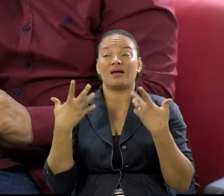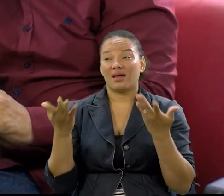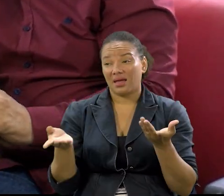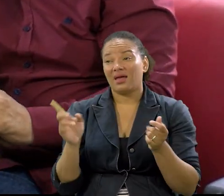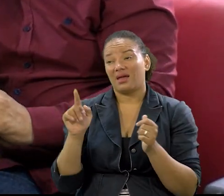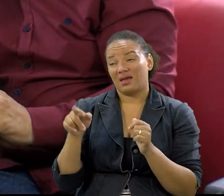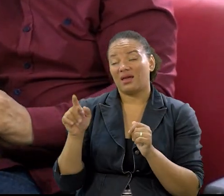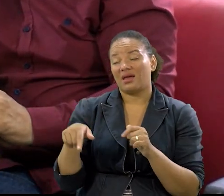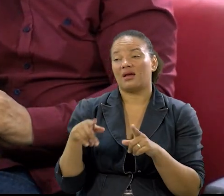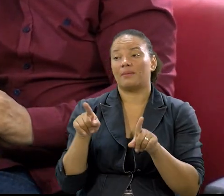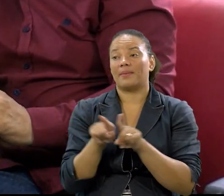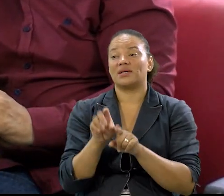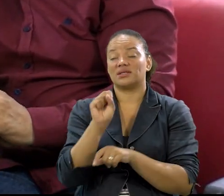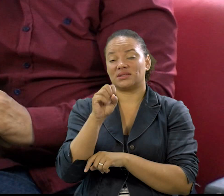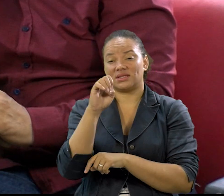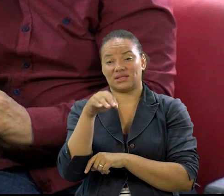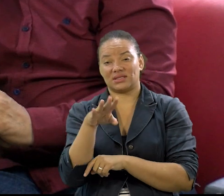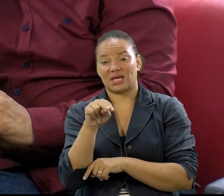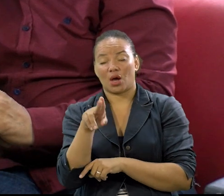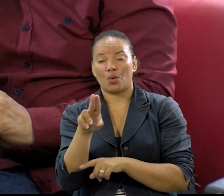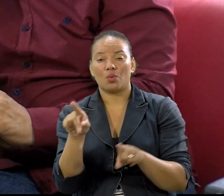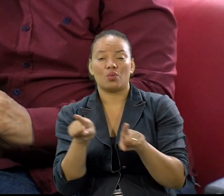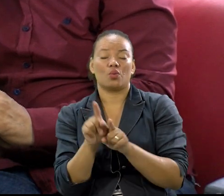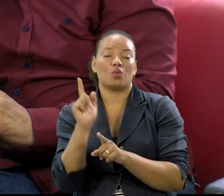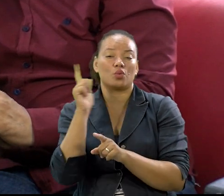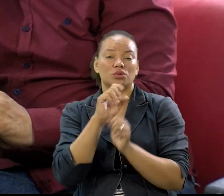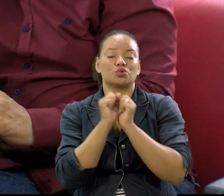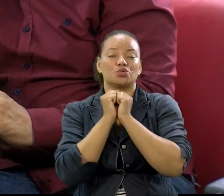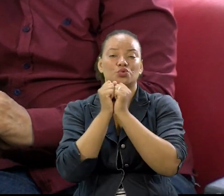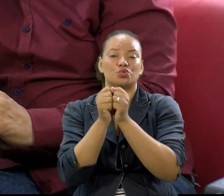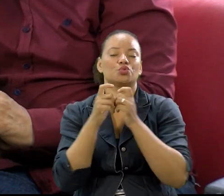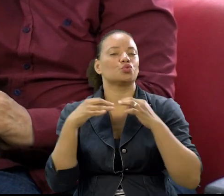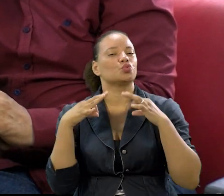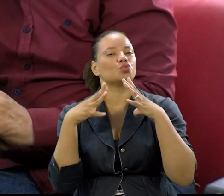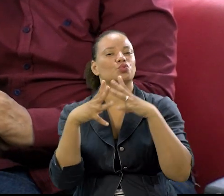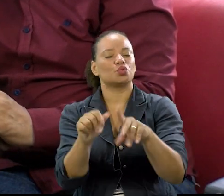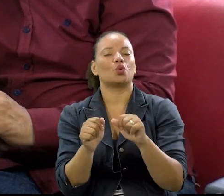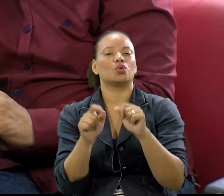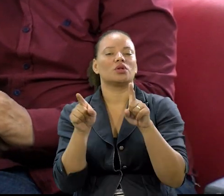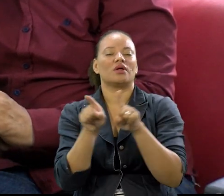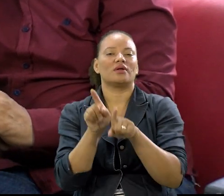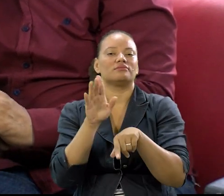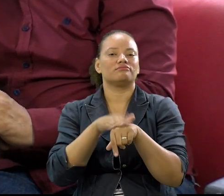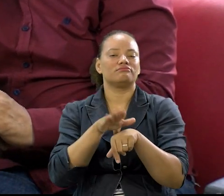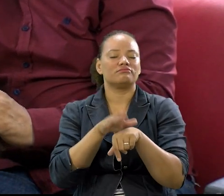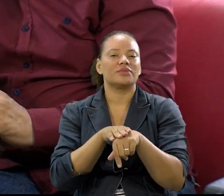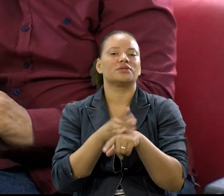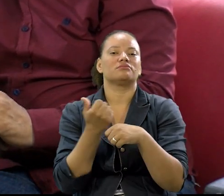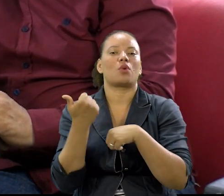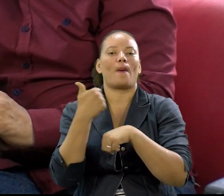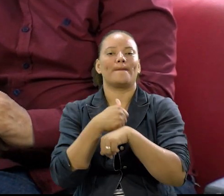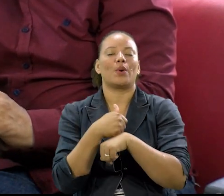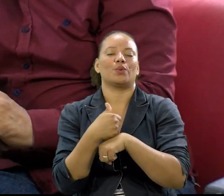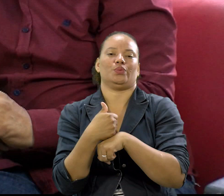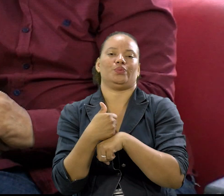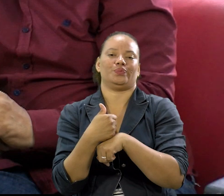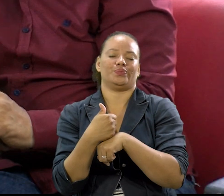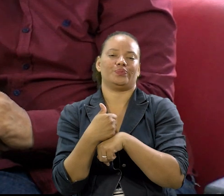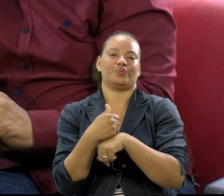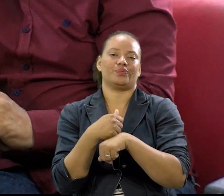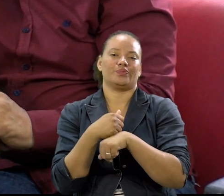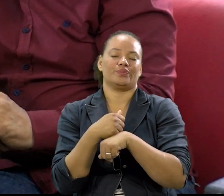e prontamente a cesal juntamente com ceos juntamente com o Governo do Estado como um todo né deu esse